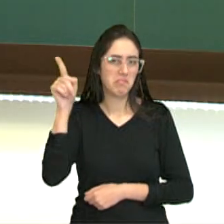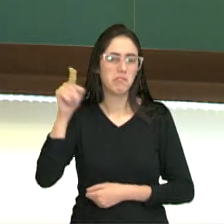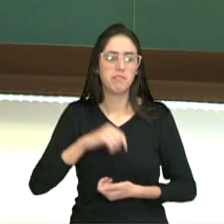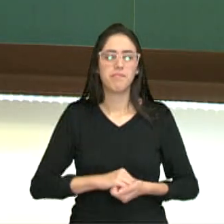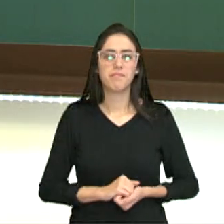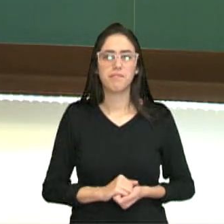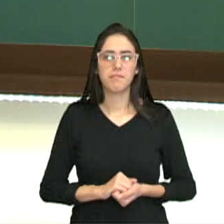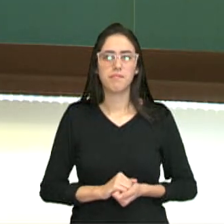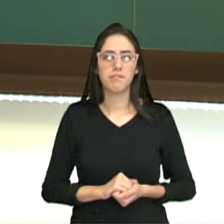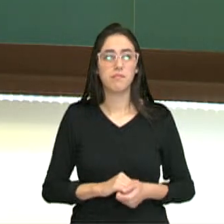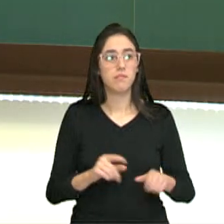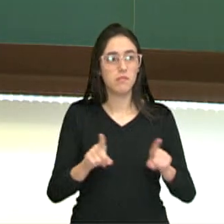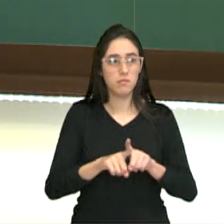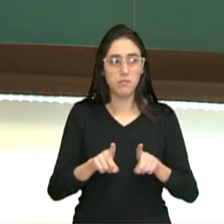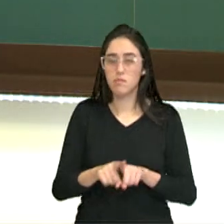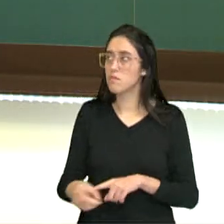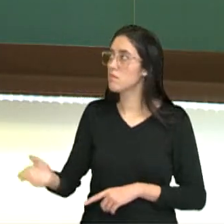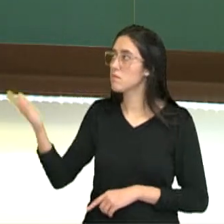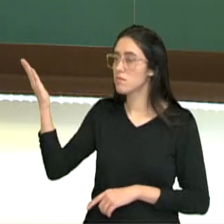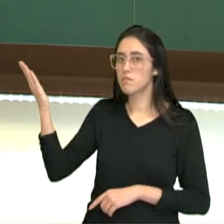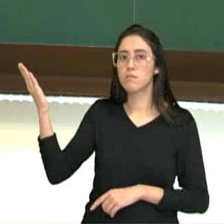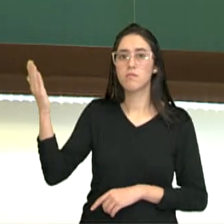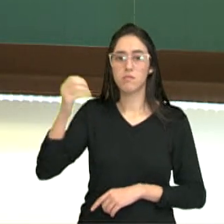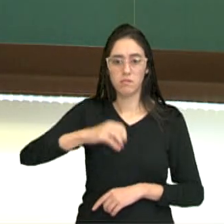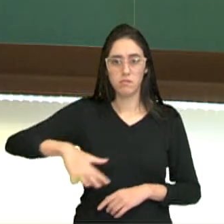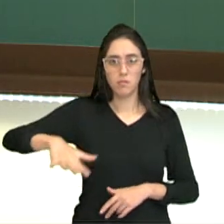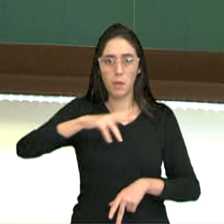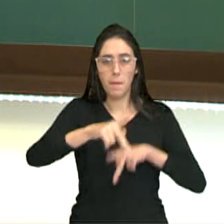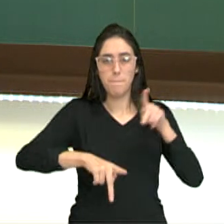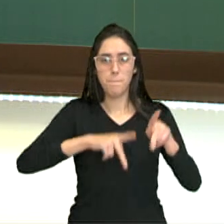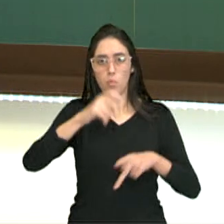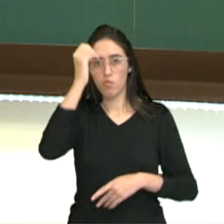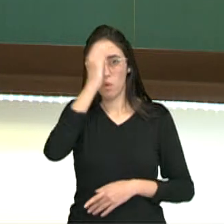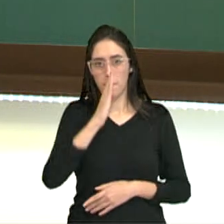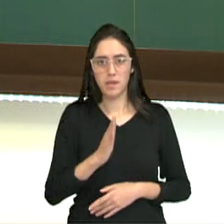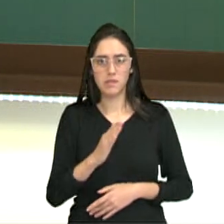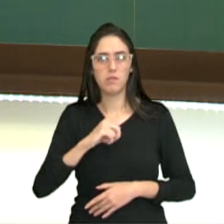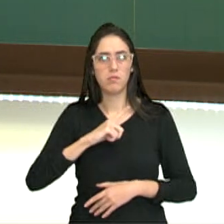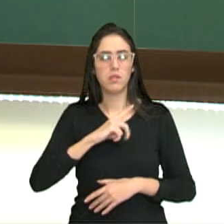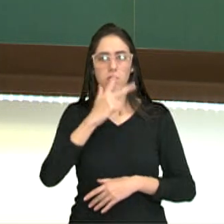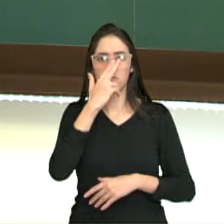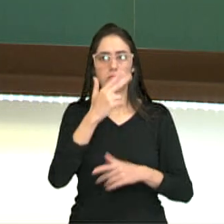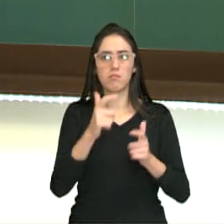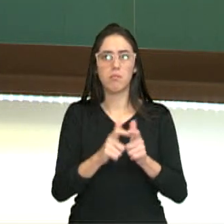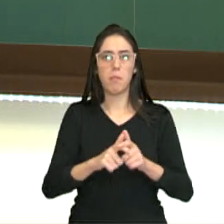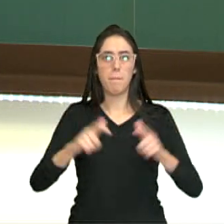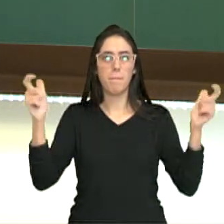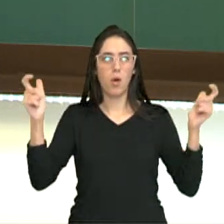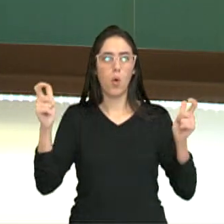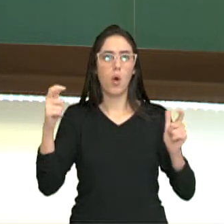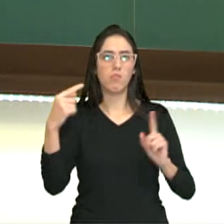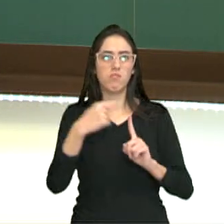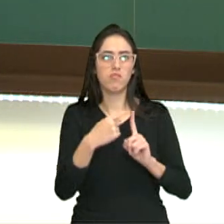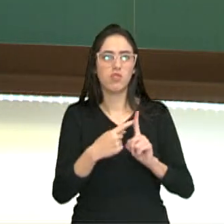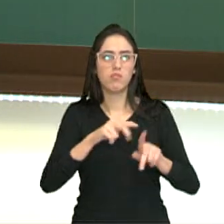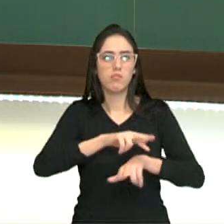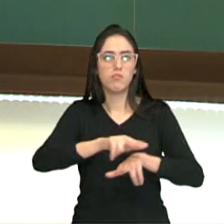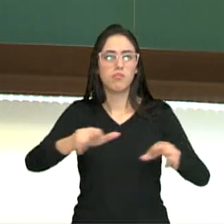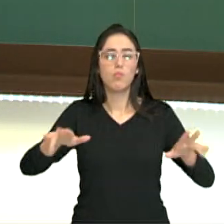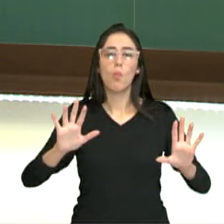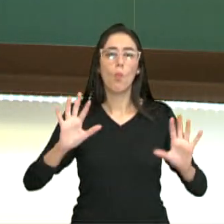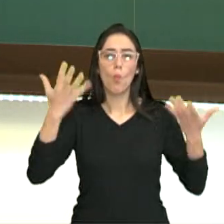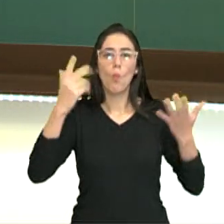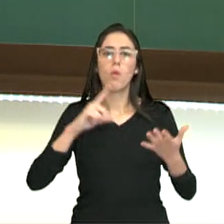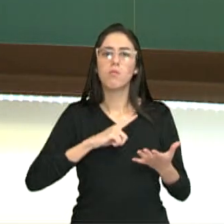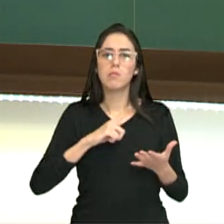E por fim, aqui a colonização brasileira, dentro dessa política maior, dessa política imperialista, a produção de